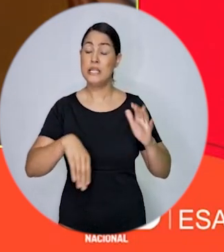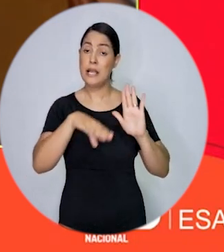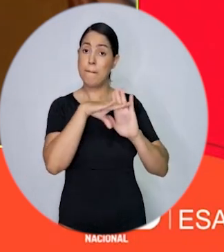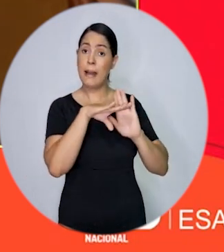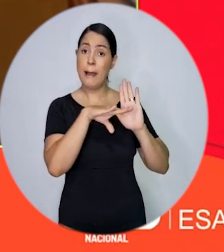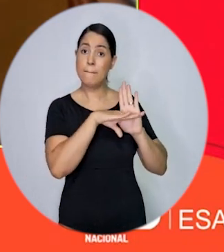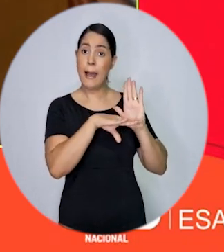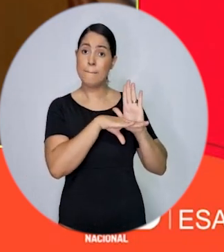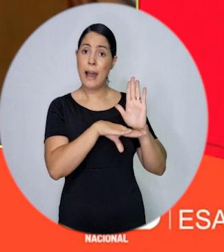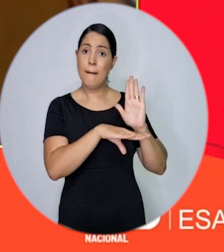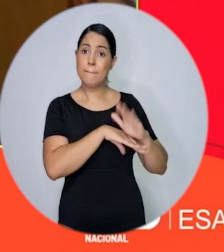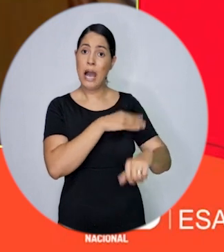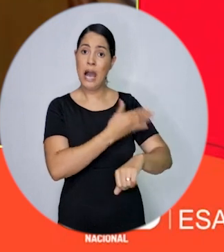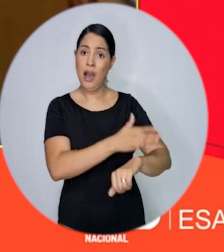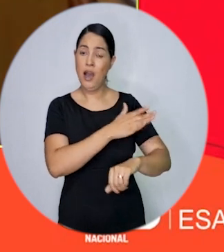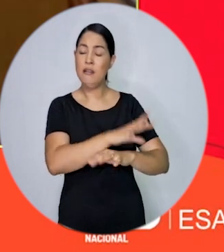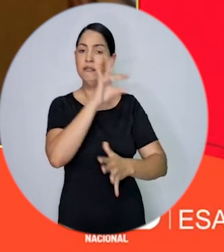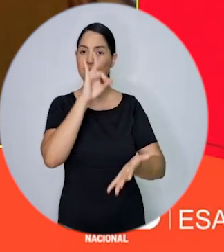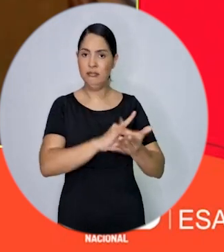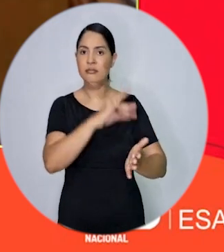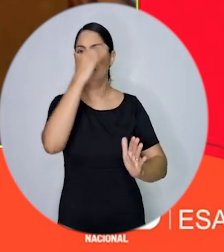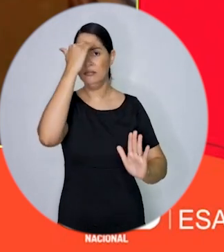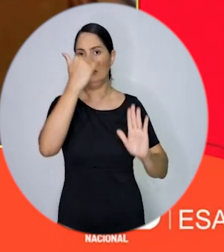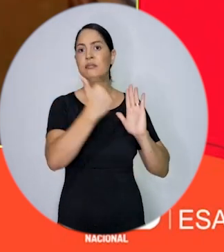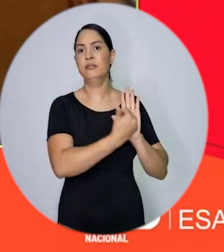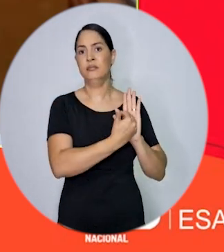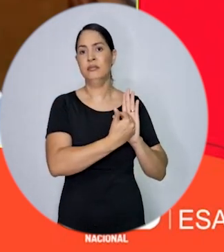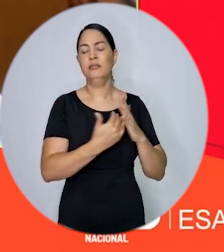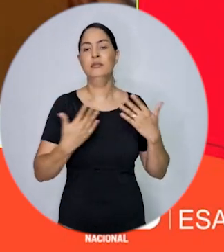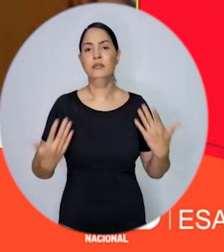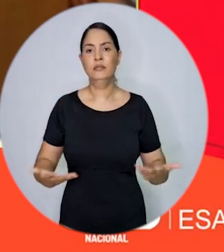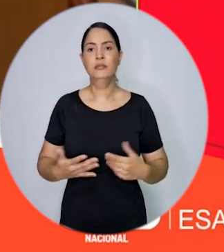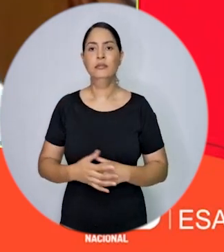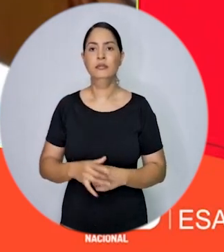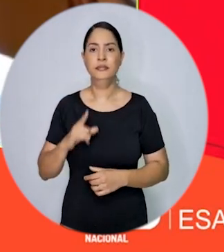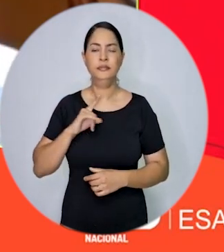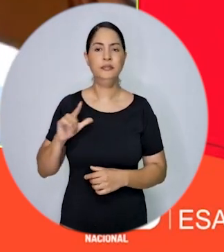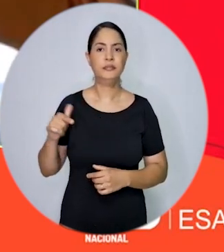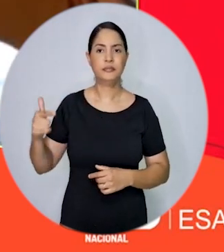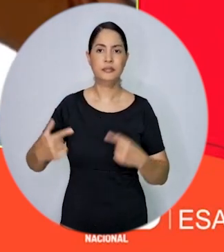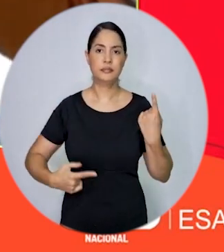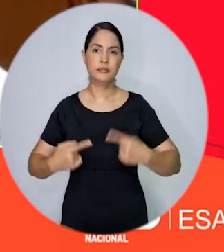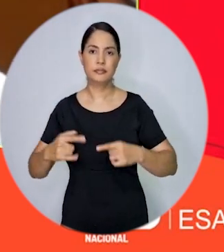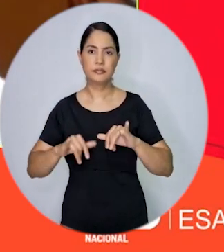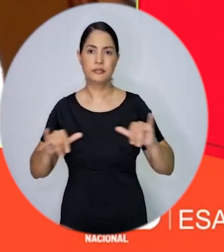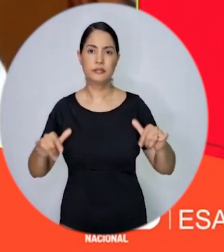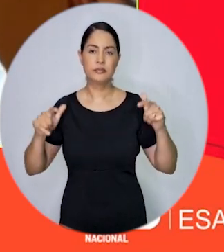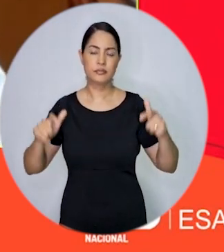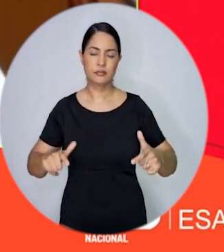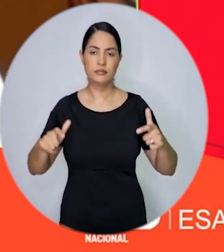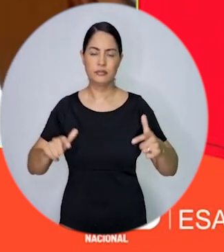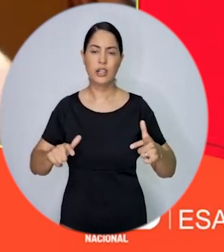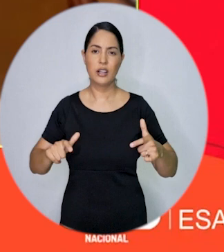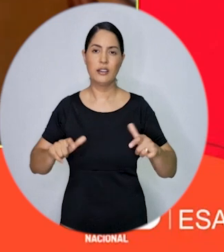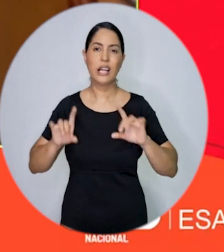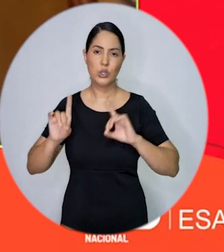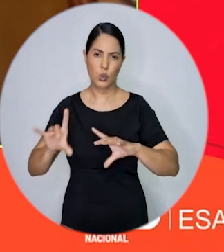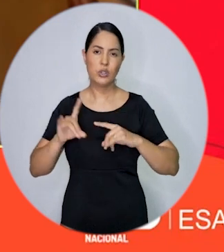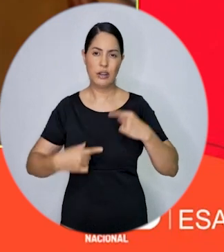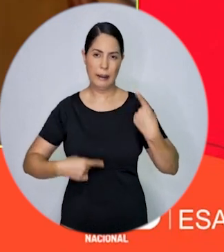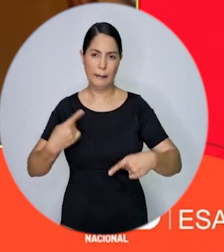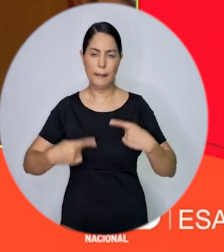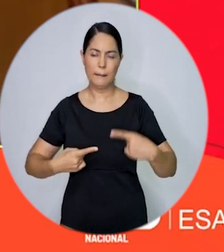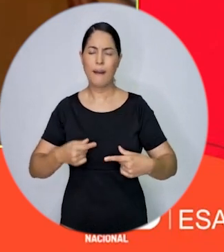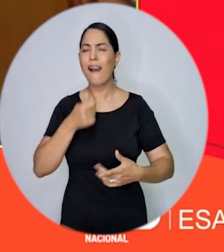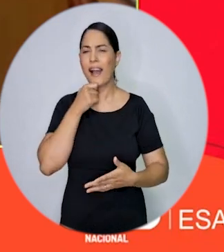eu preencha requisitos para o caso concreto, né? Uma discussão que havia na doutrina, ainda há, na